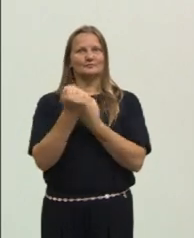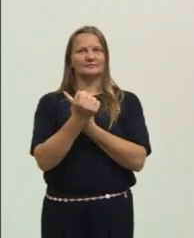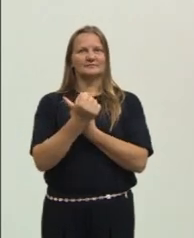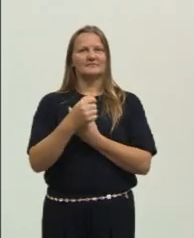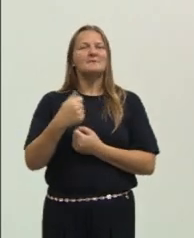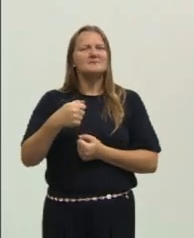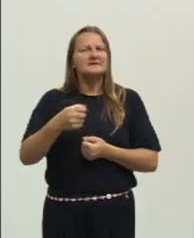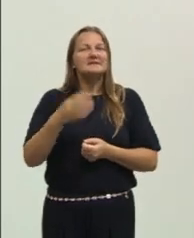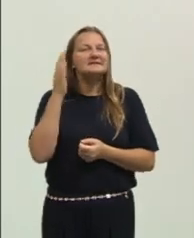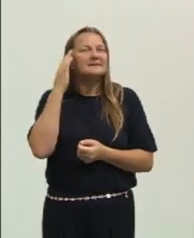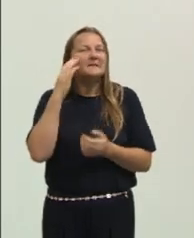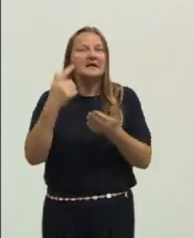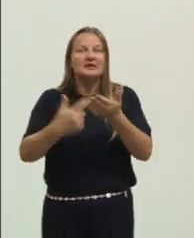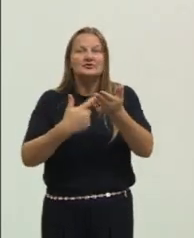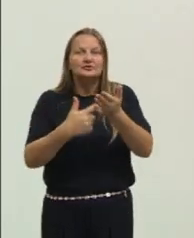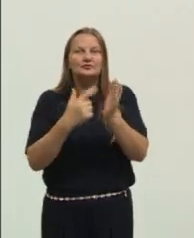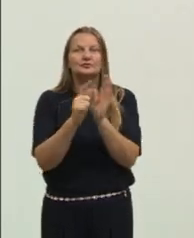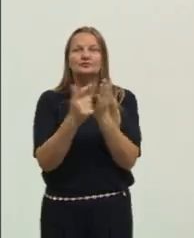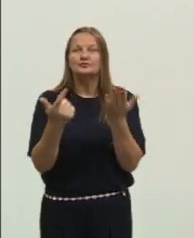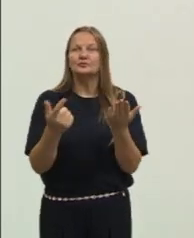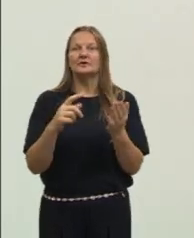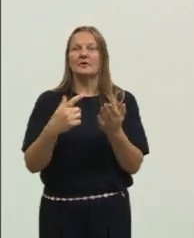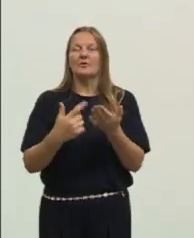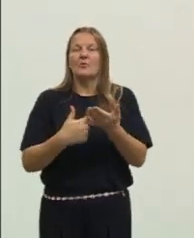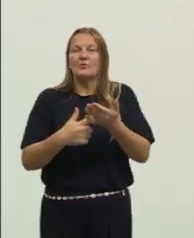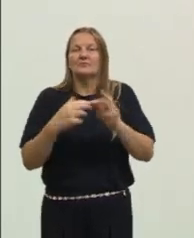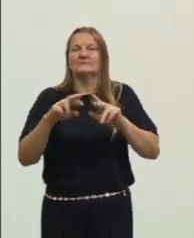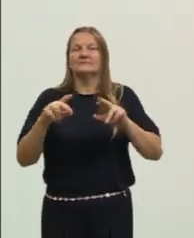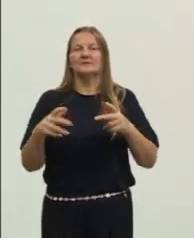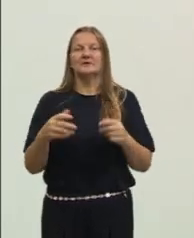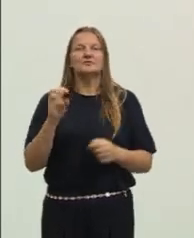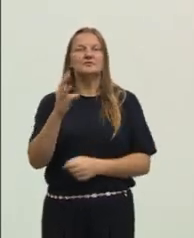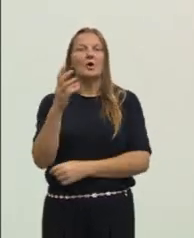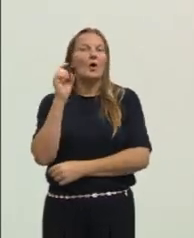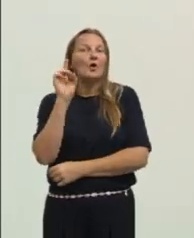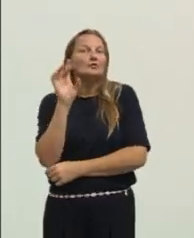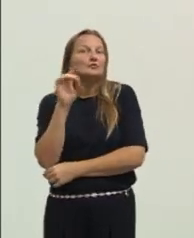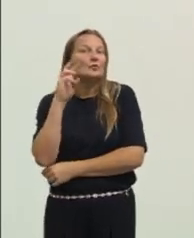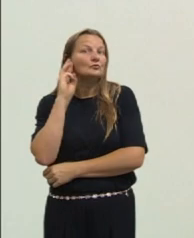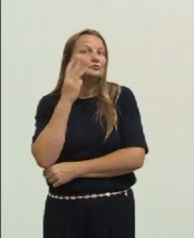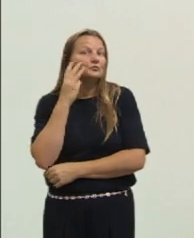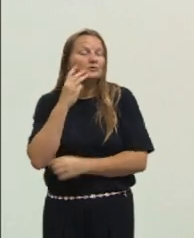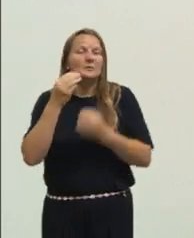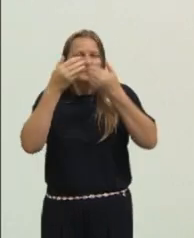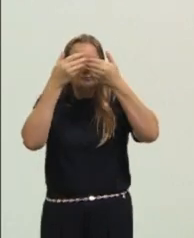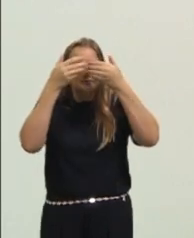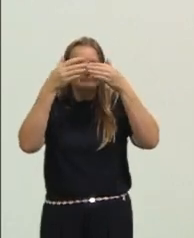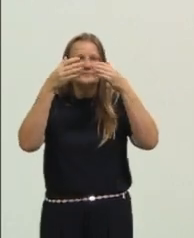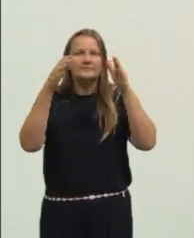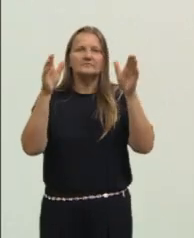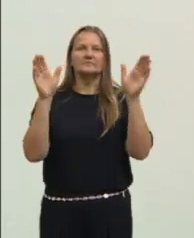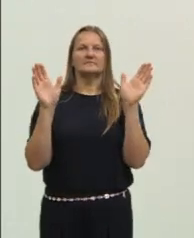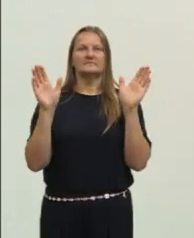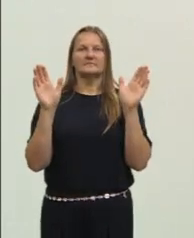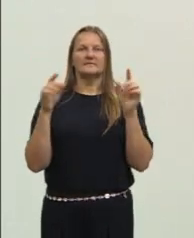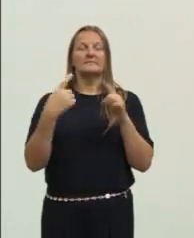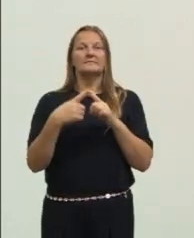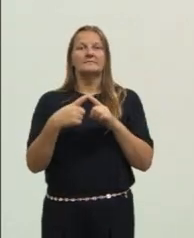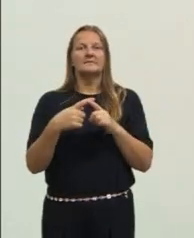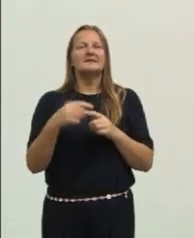não é possível ficar mais fechado no teu grupinho de WhatsApp é preciso abrir teus horizontes É Preciso Saber